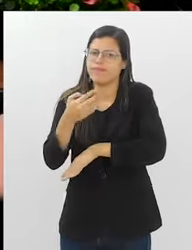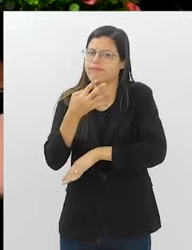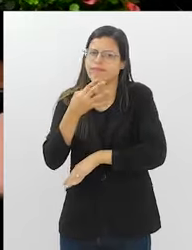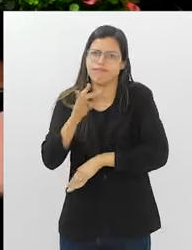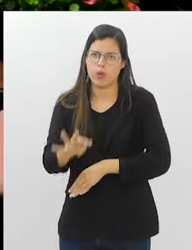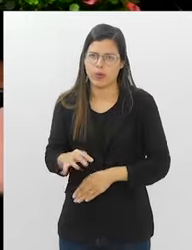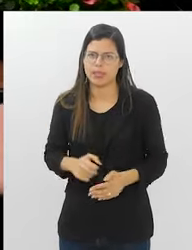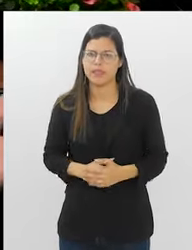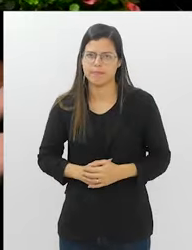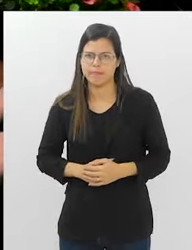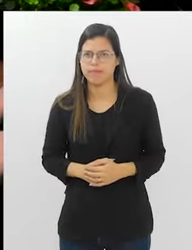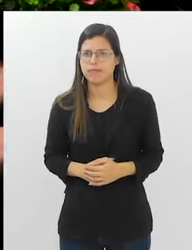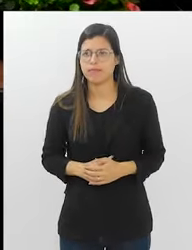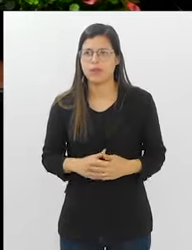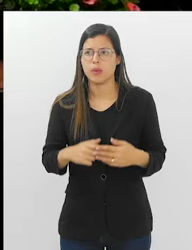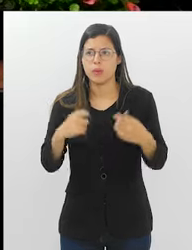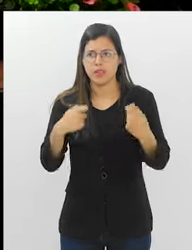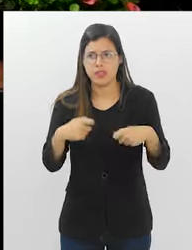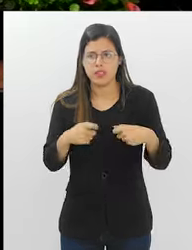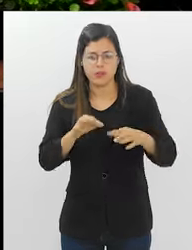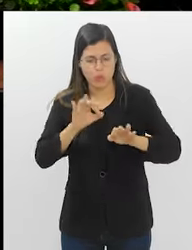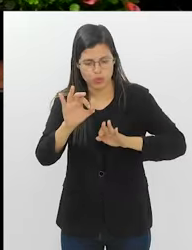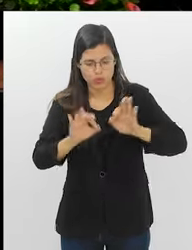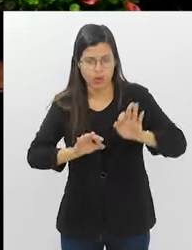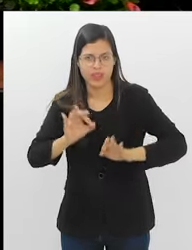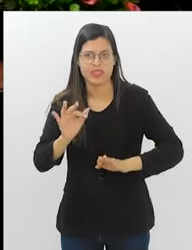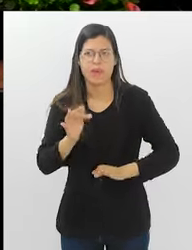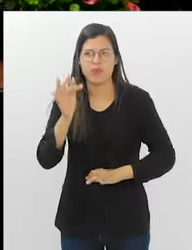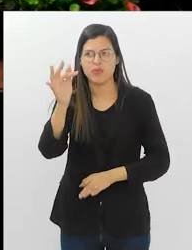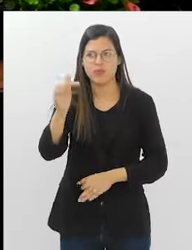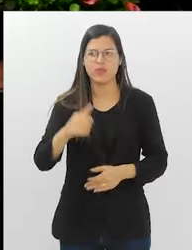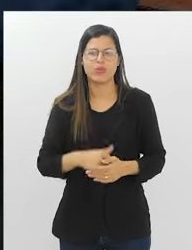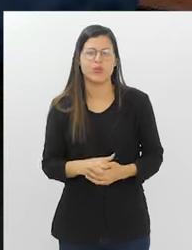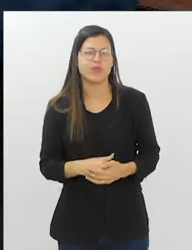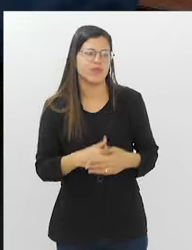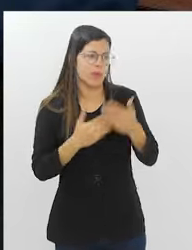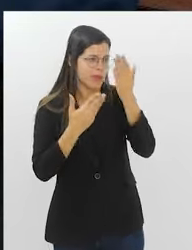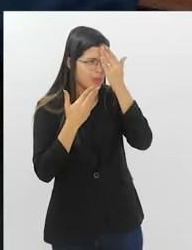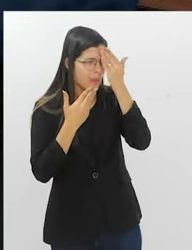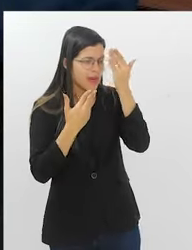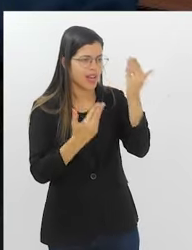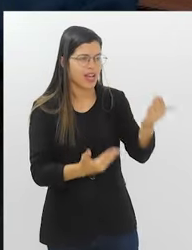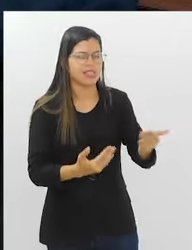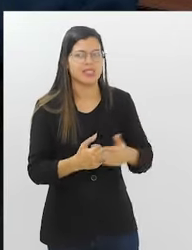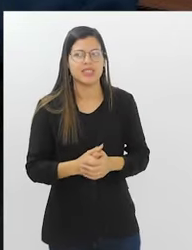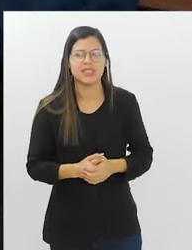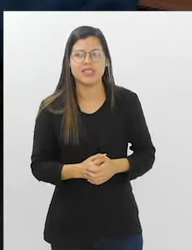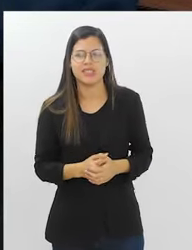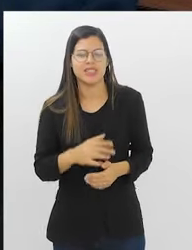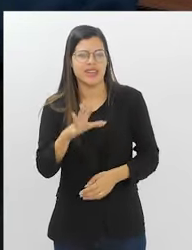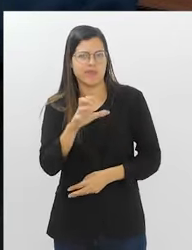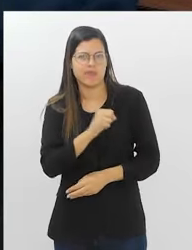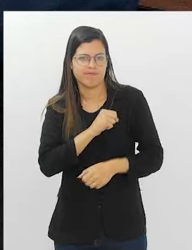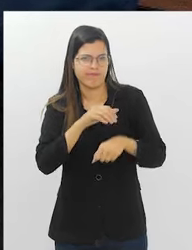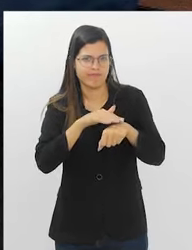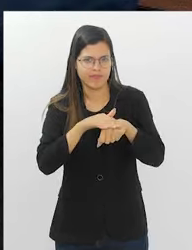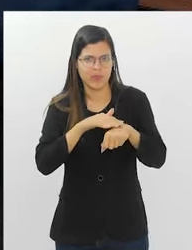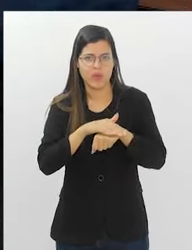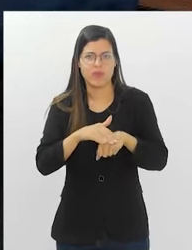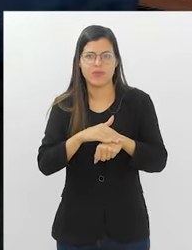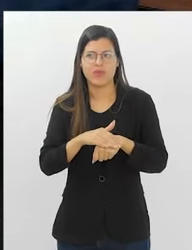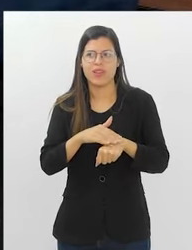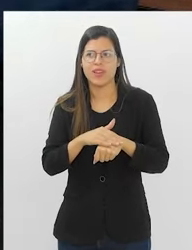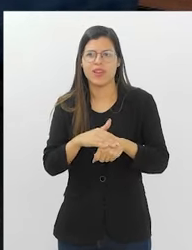grande desconhecido. Perfeito. Então, precisamos nos preparar para o futuro. Alexandre, muito obrigado. Gratidão. Adorei